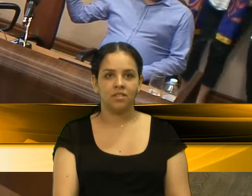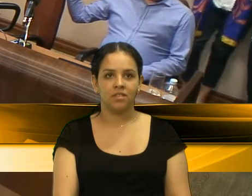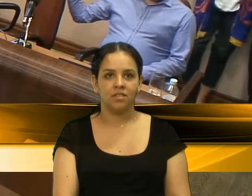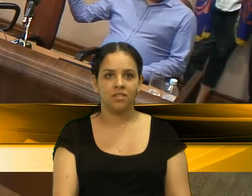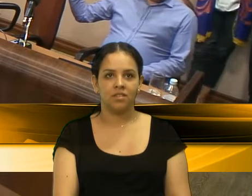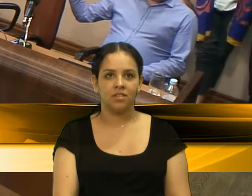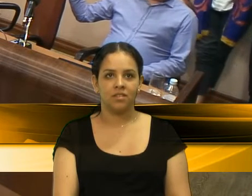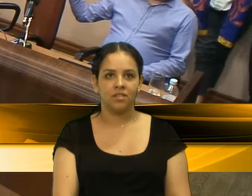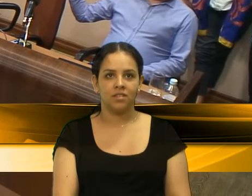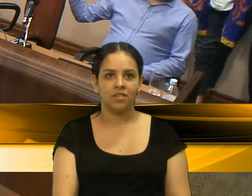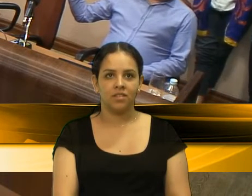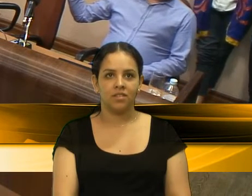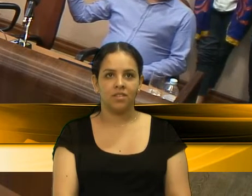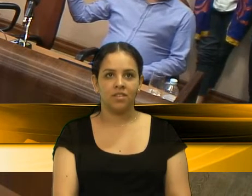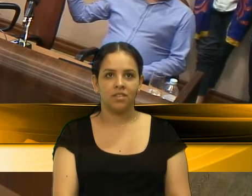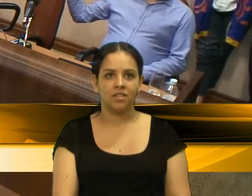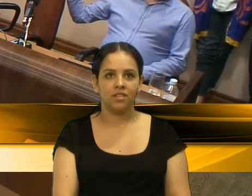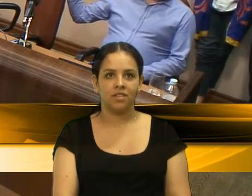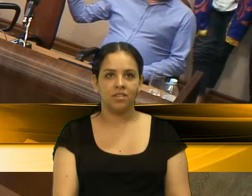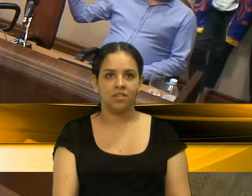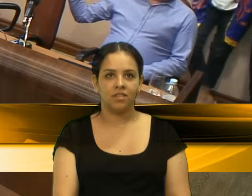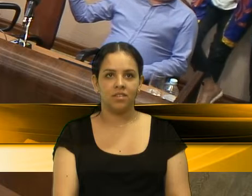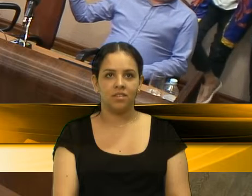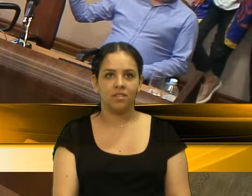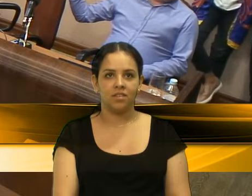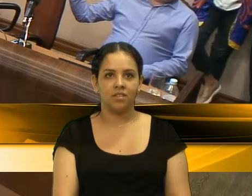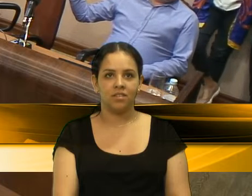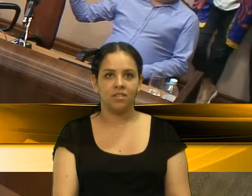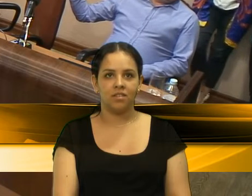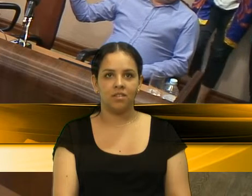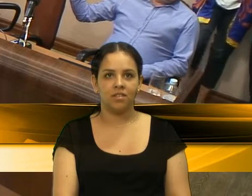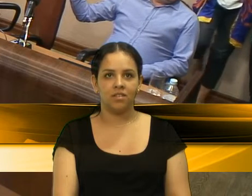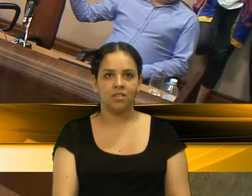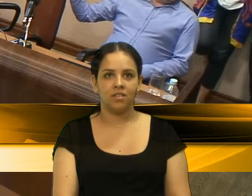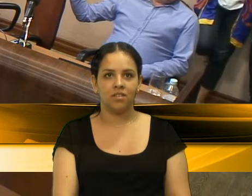acho que para mim é mais rápido porque aquelas das